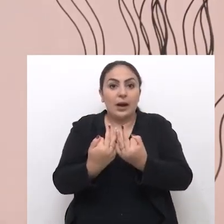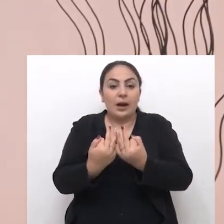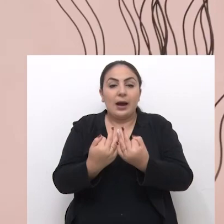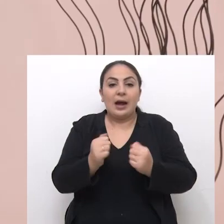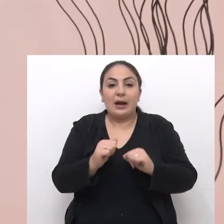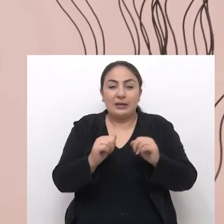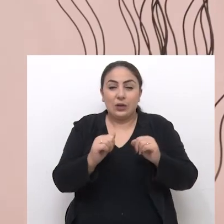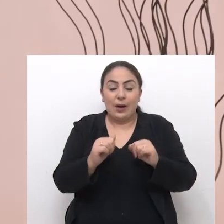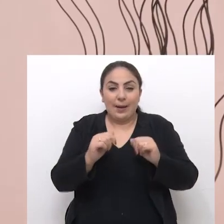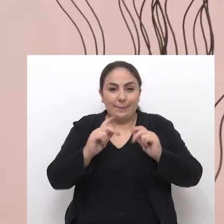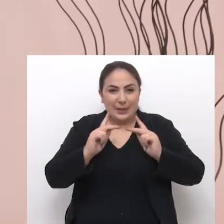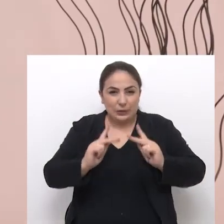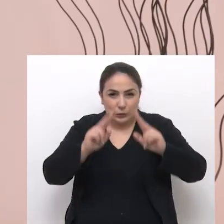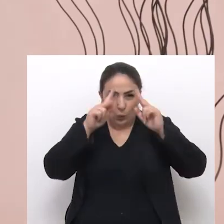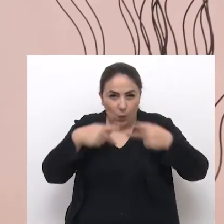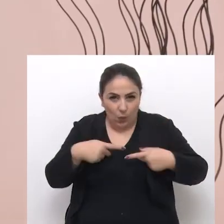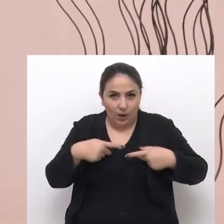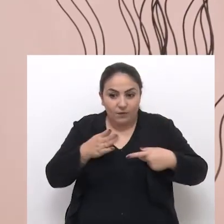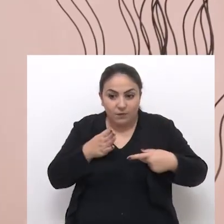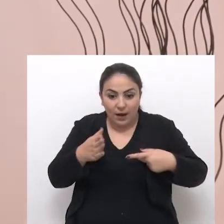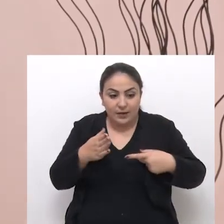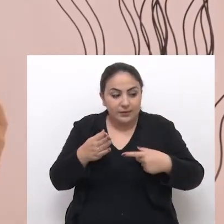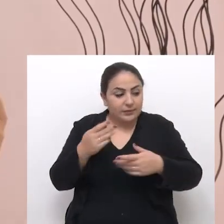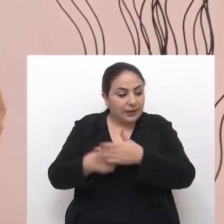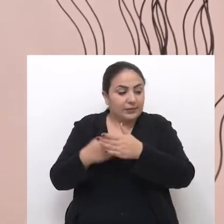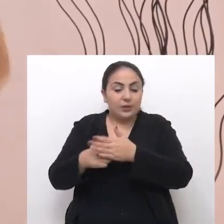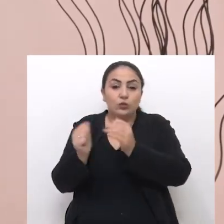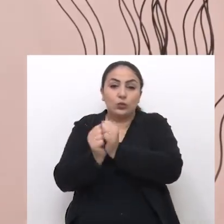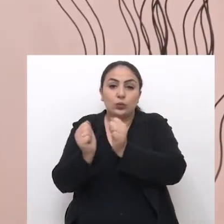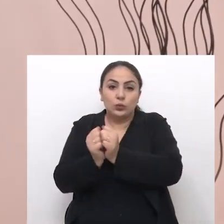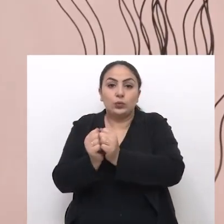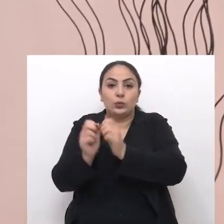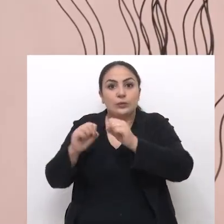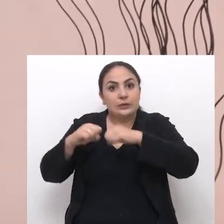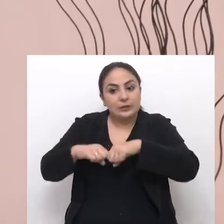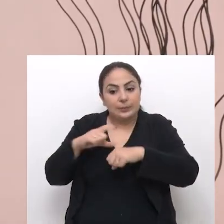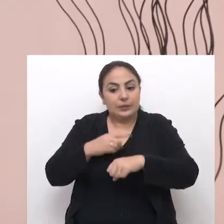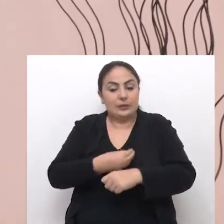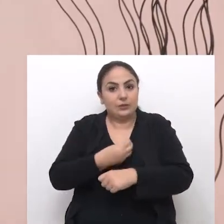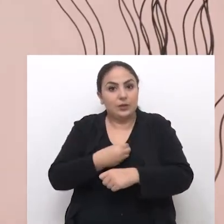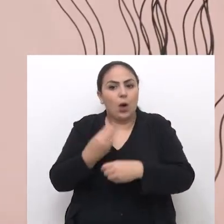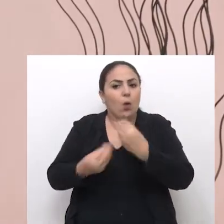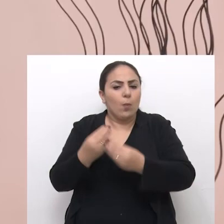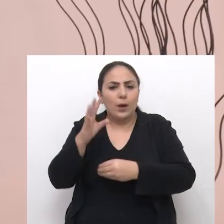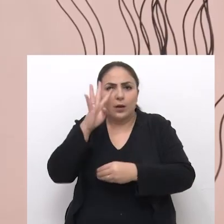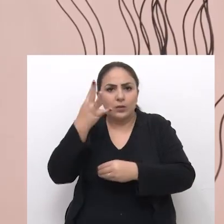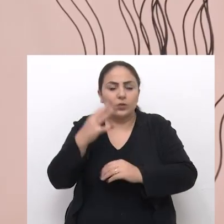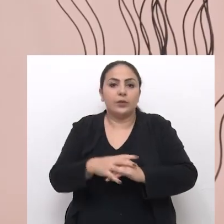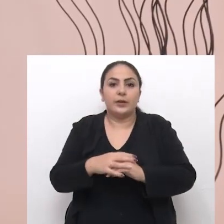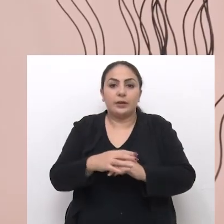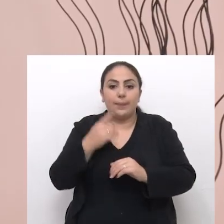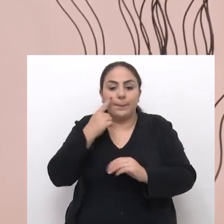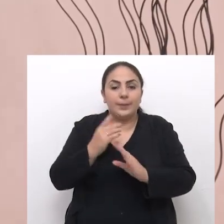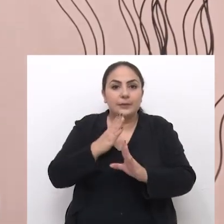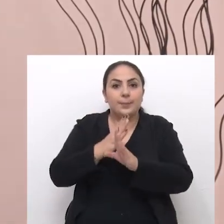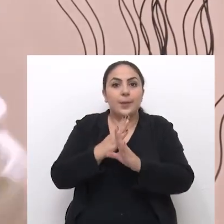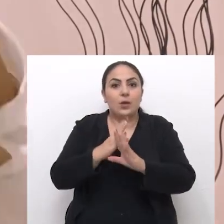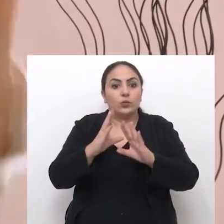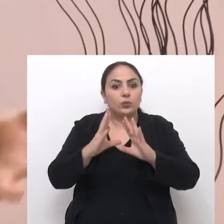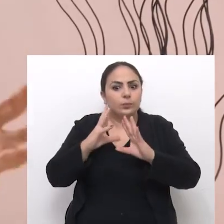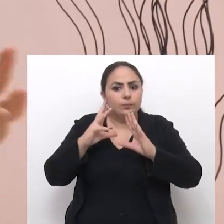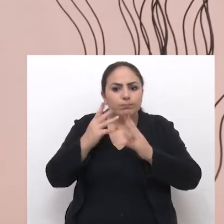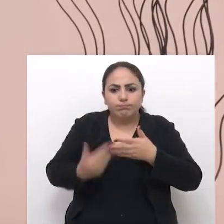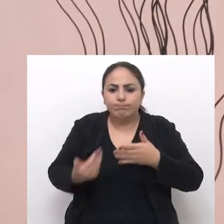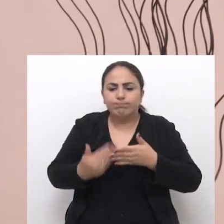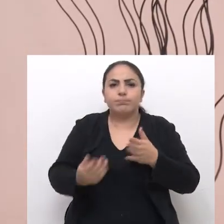humano procura o seu lugar nos sistemas ao que está inserido. E aí, como que ele resolveu isso? Ele identificou que ele perdia